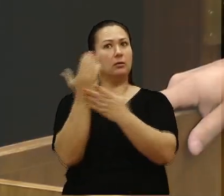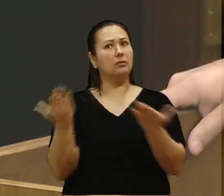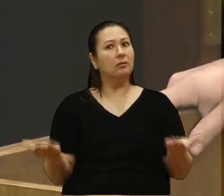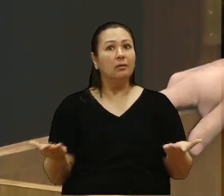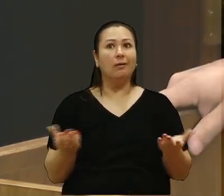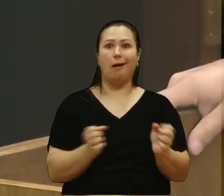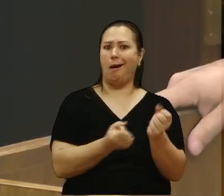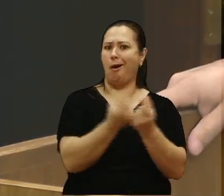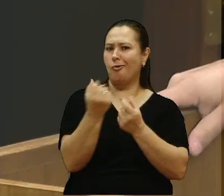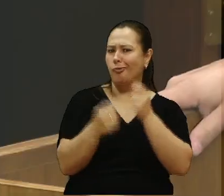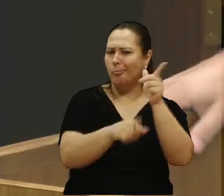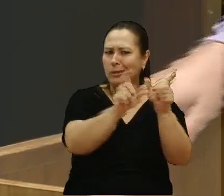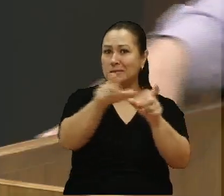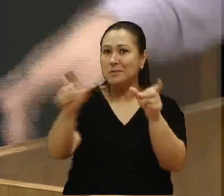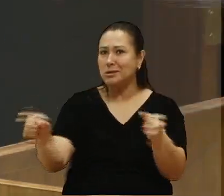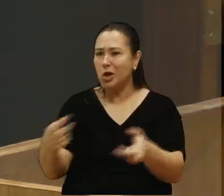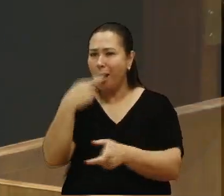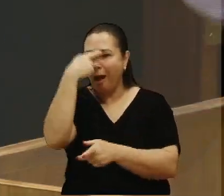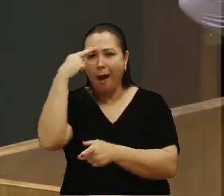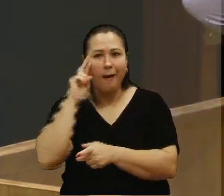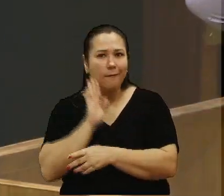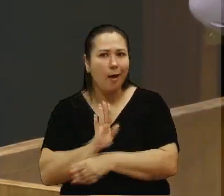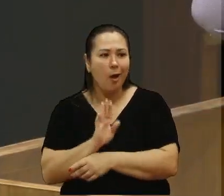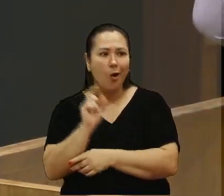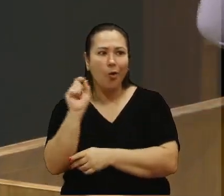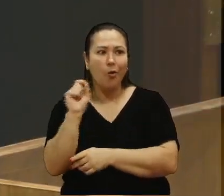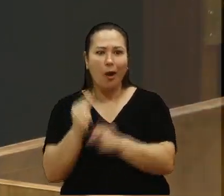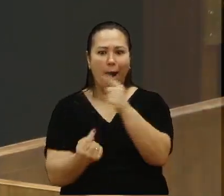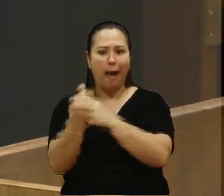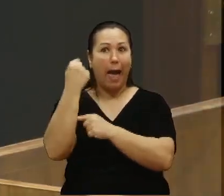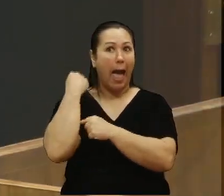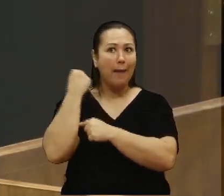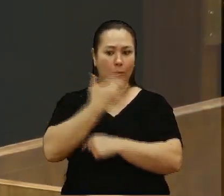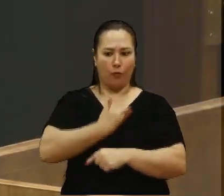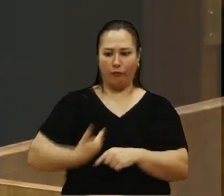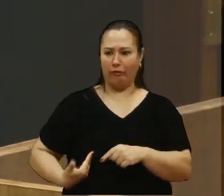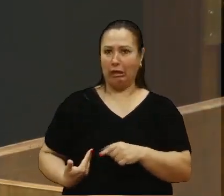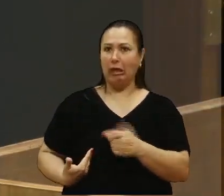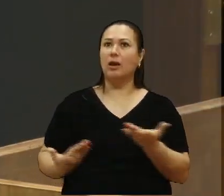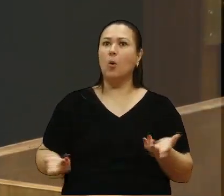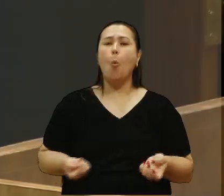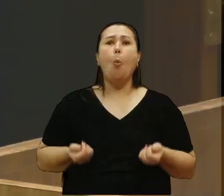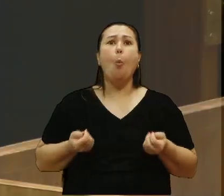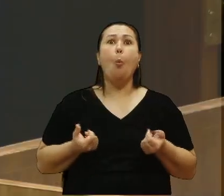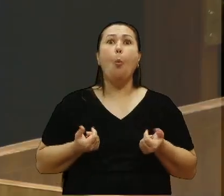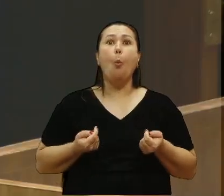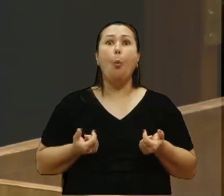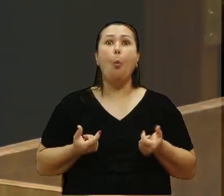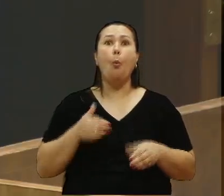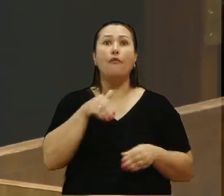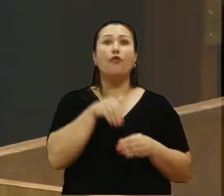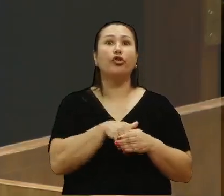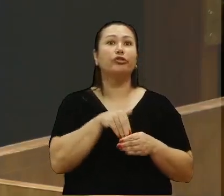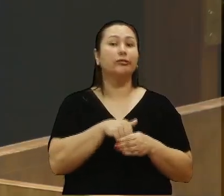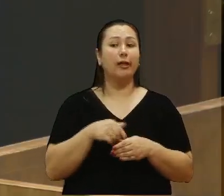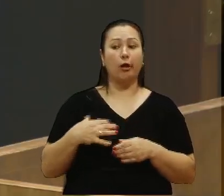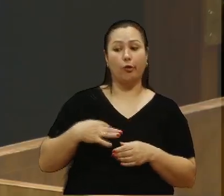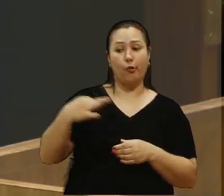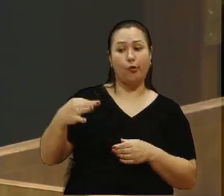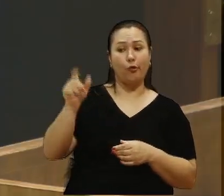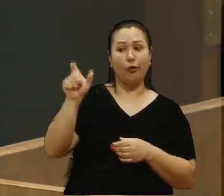vereador Rafael Bueno, que à época do governo passado quase votaram no candidato,